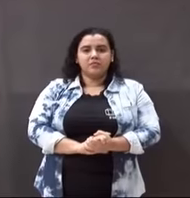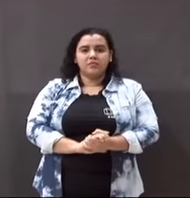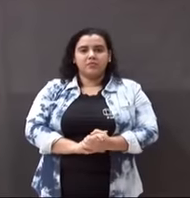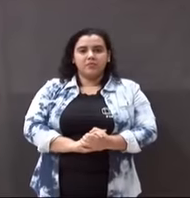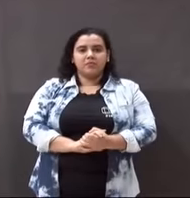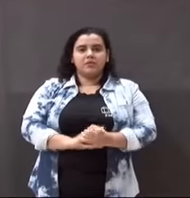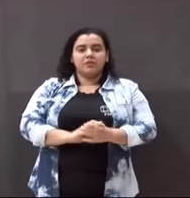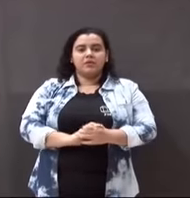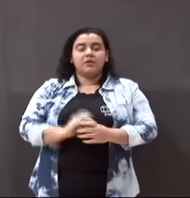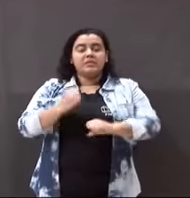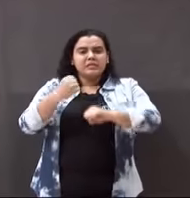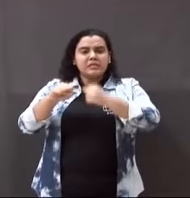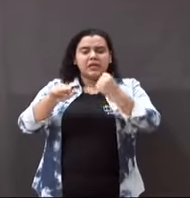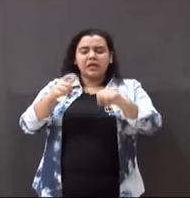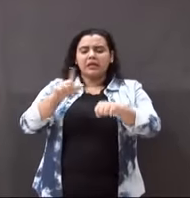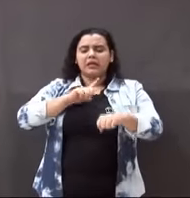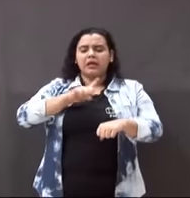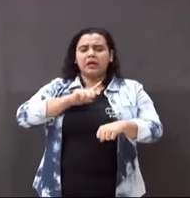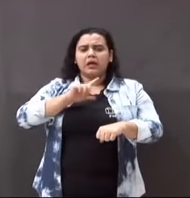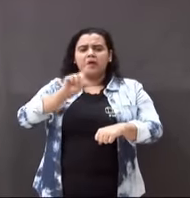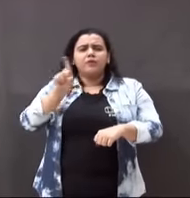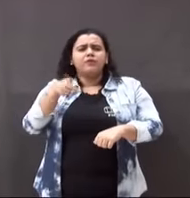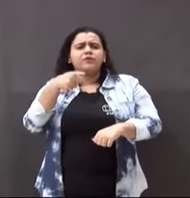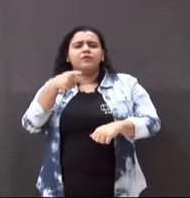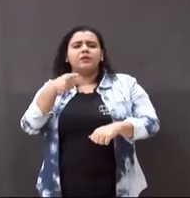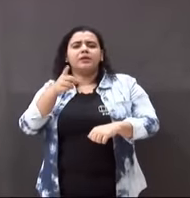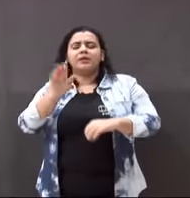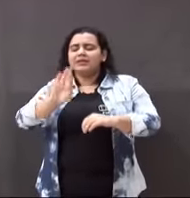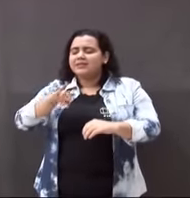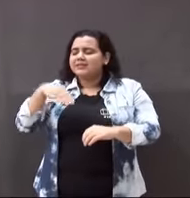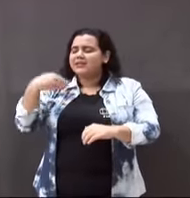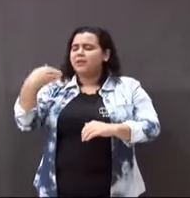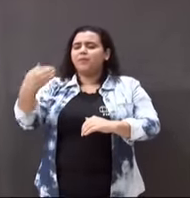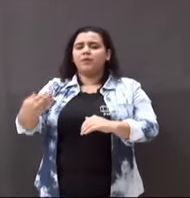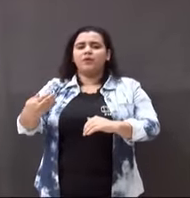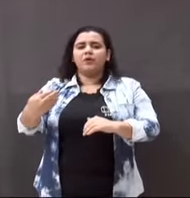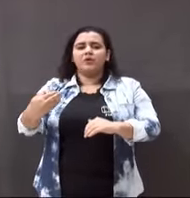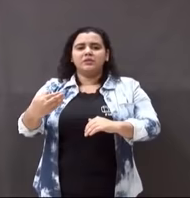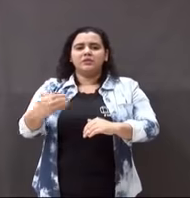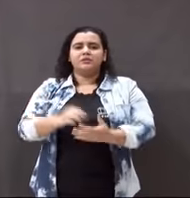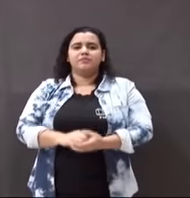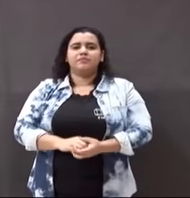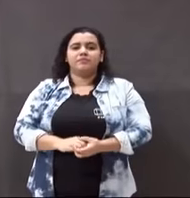que parar e o dia tem que amanhecer.